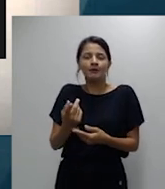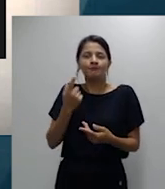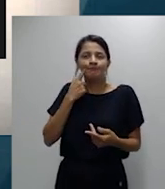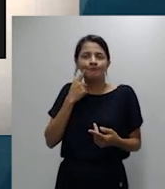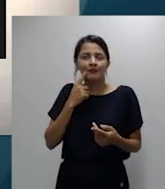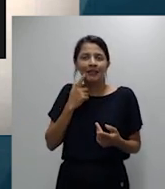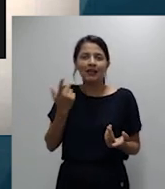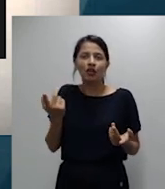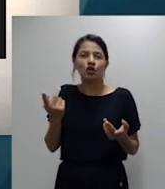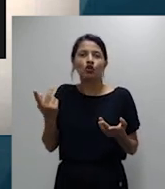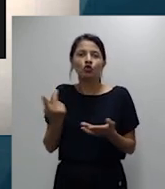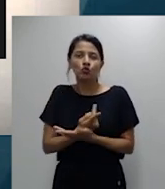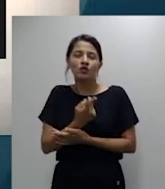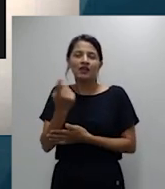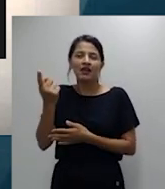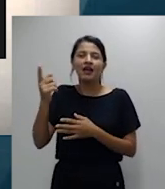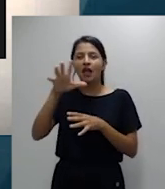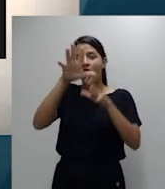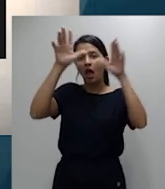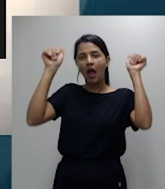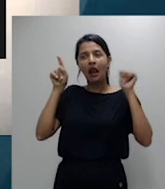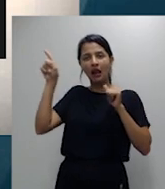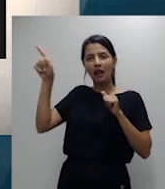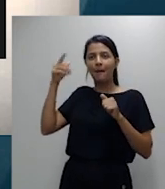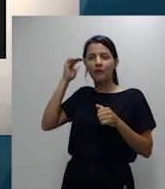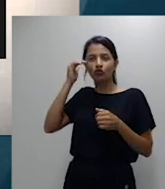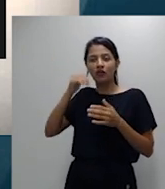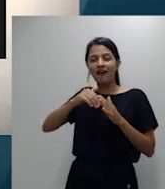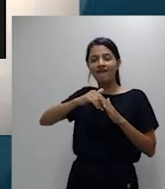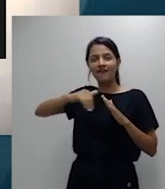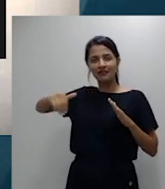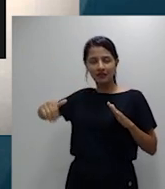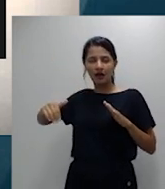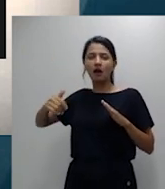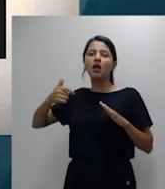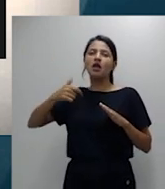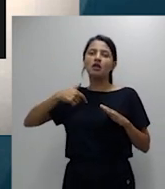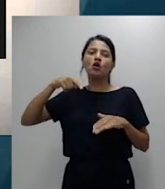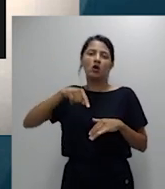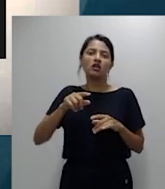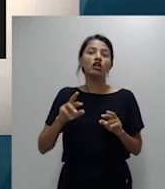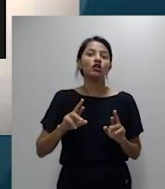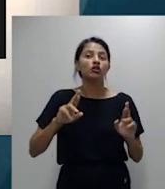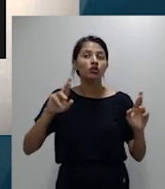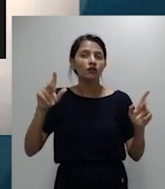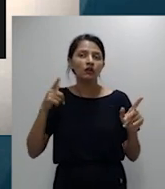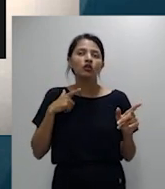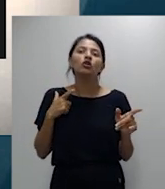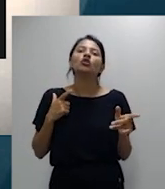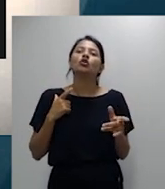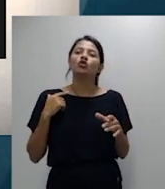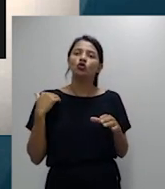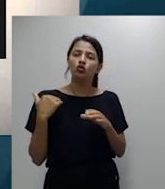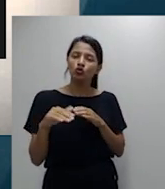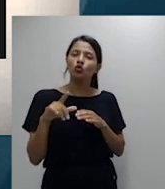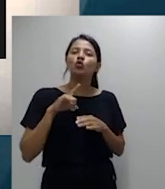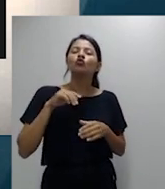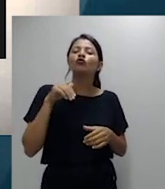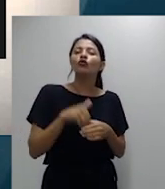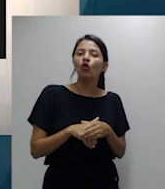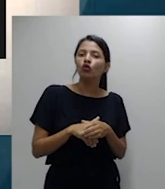compreendeu a corte de origem ao afastar a dependência eu estou aqui encaminhando Voto no sentido